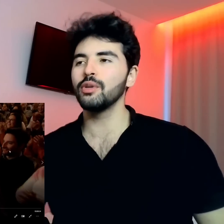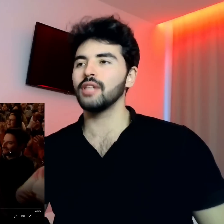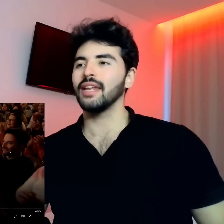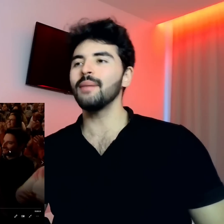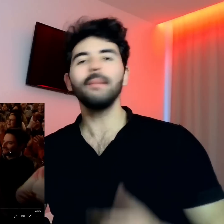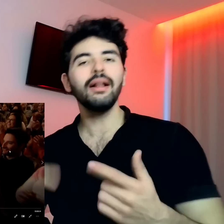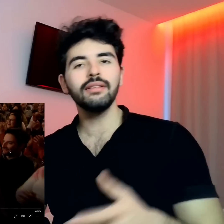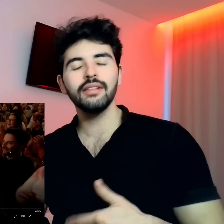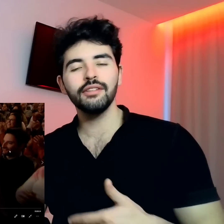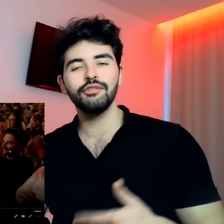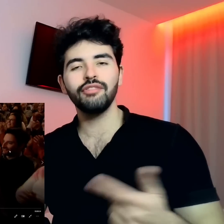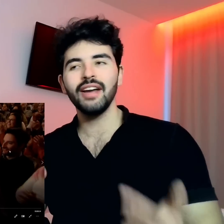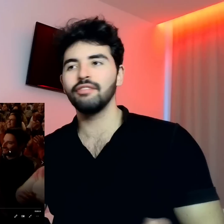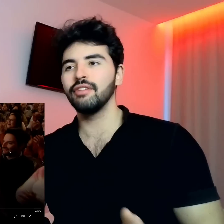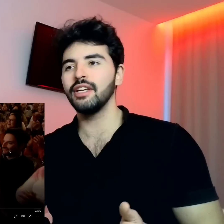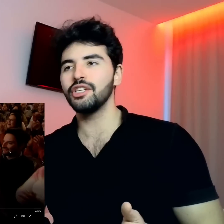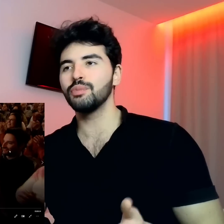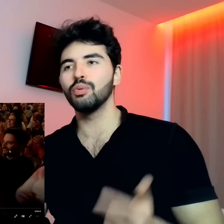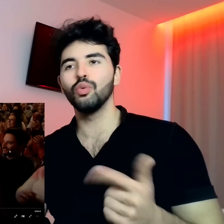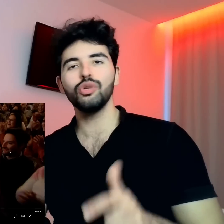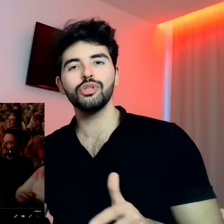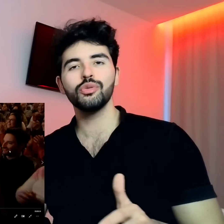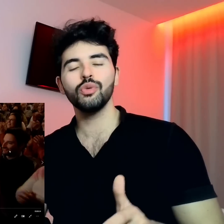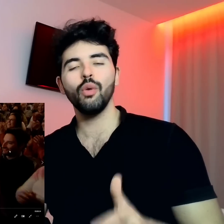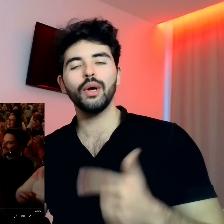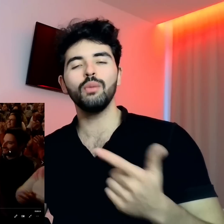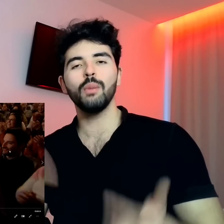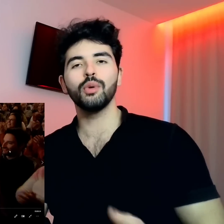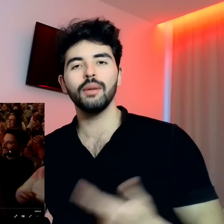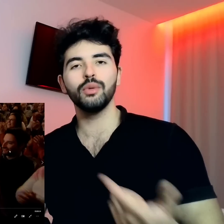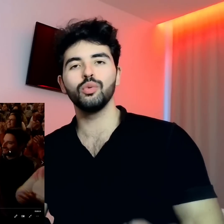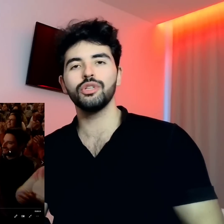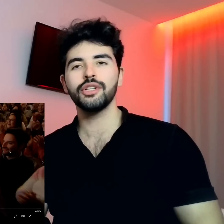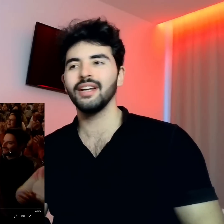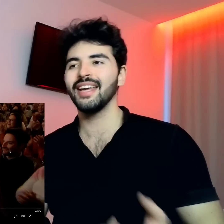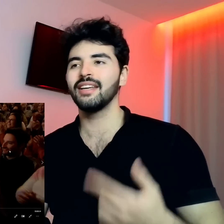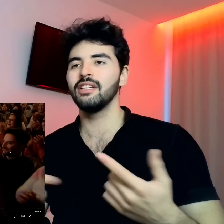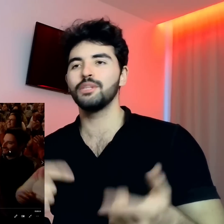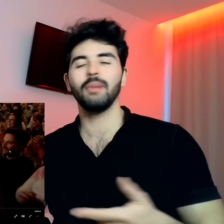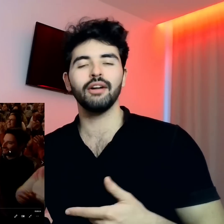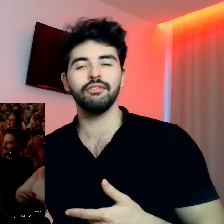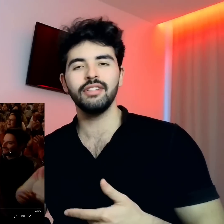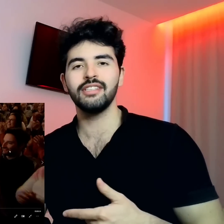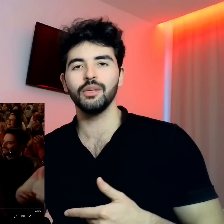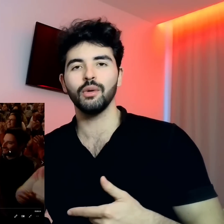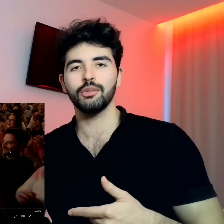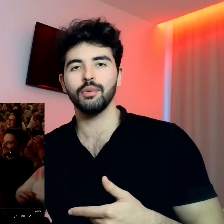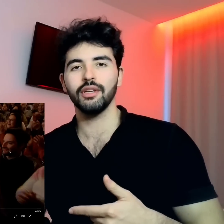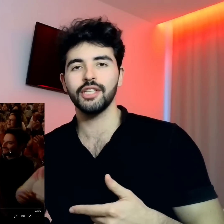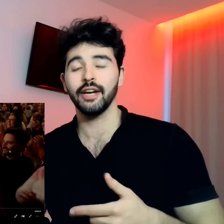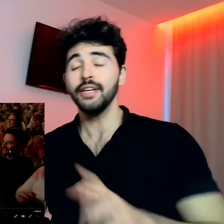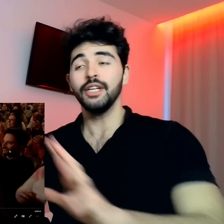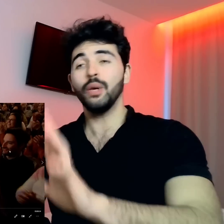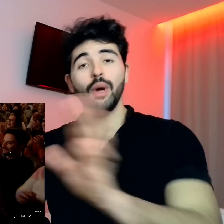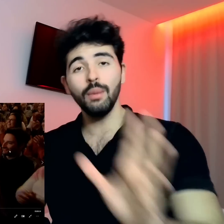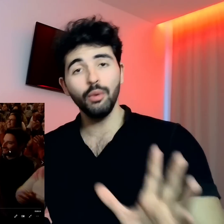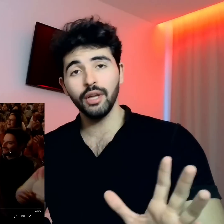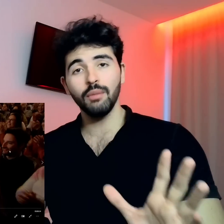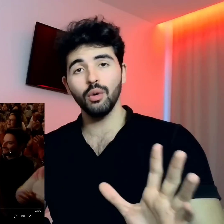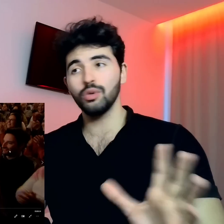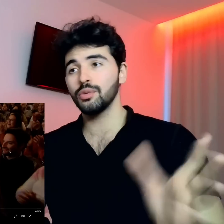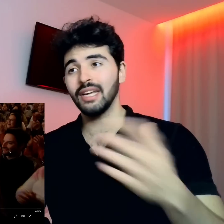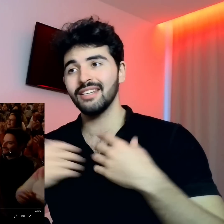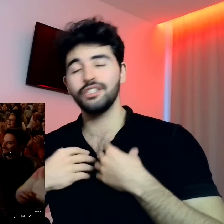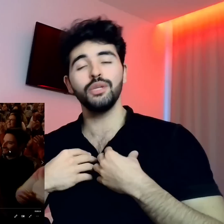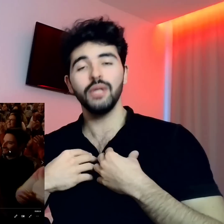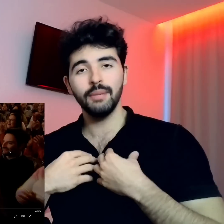Só uma curiosidade. A malta vai ver isto por gosto ou é como ao programa do Gosha em que lhes pagam 25€ para listar? Não é uma boca de